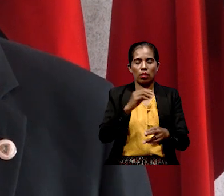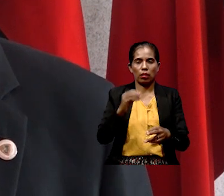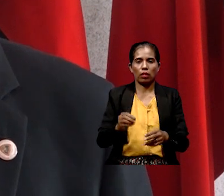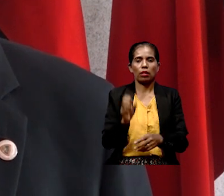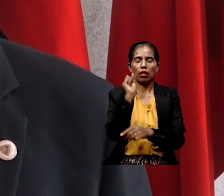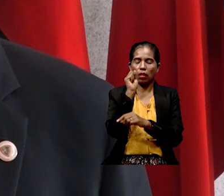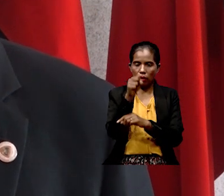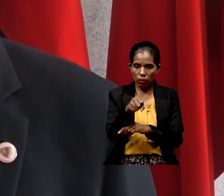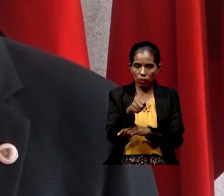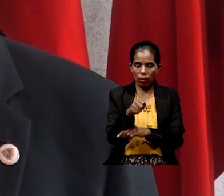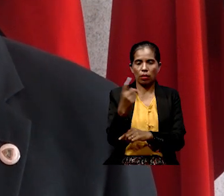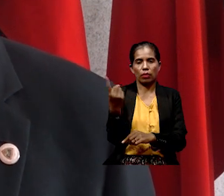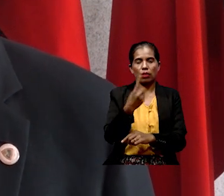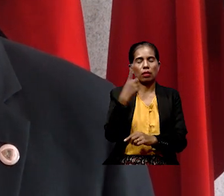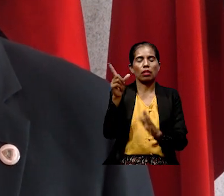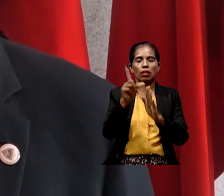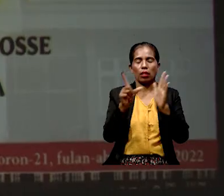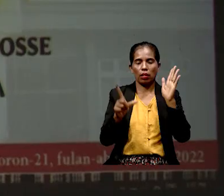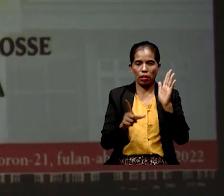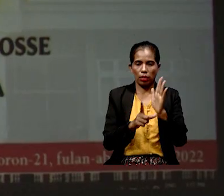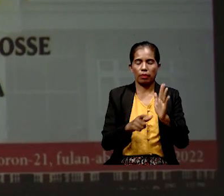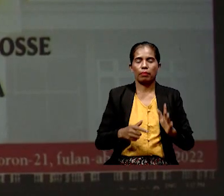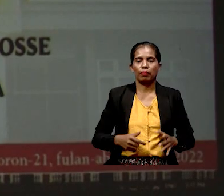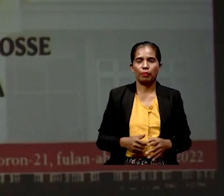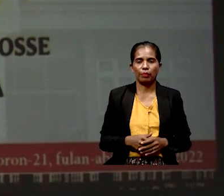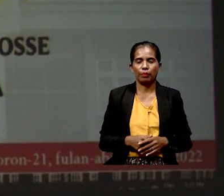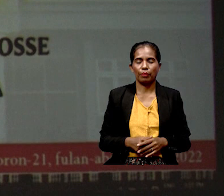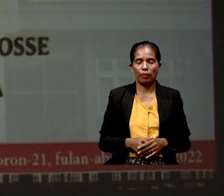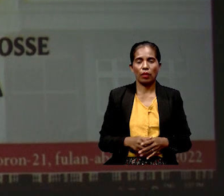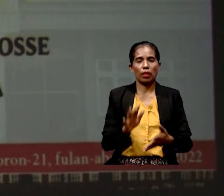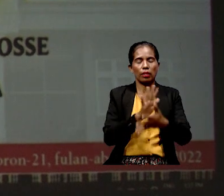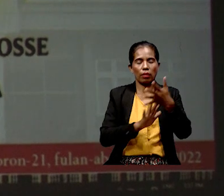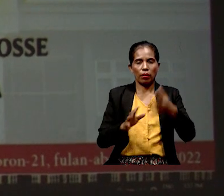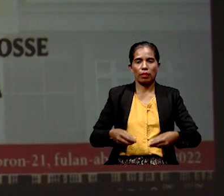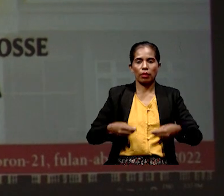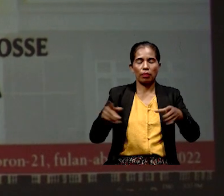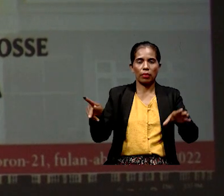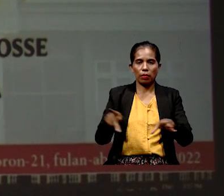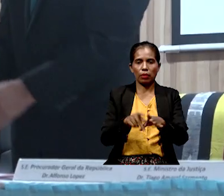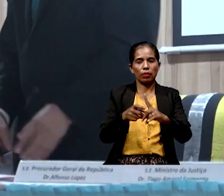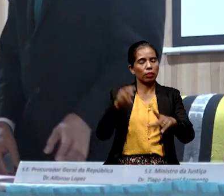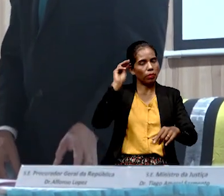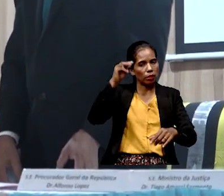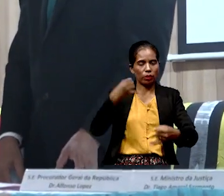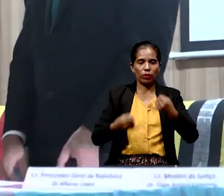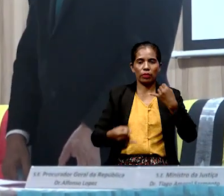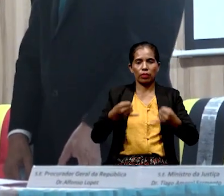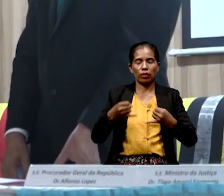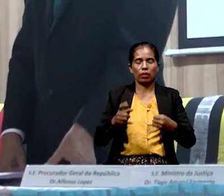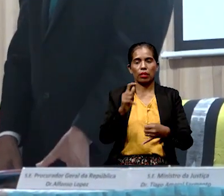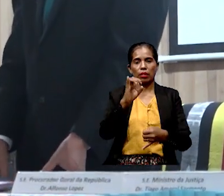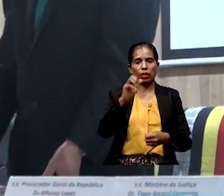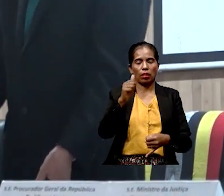de ba legalidade. Cerimônia tomada de posse, né, participa o ministro de Justiça Tiago Amaral